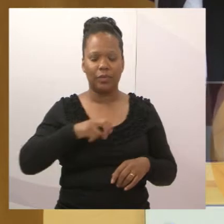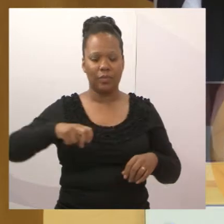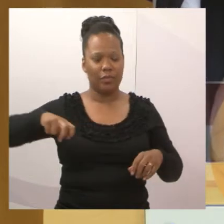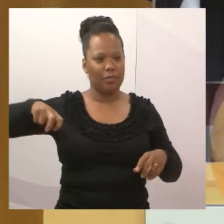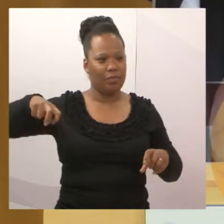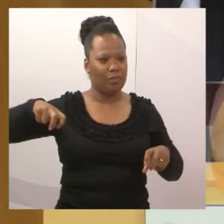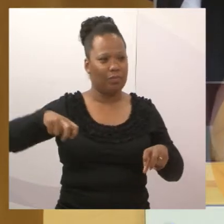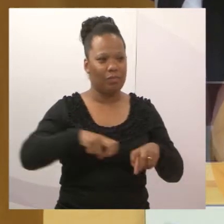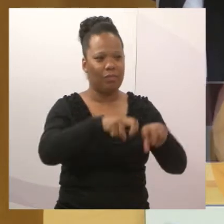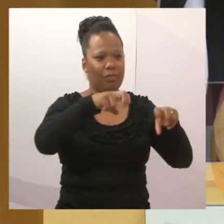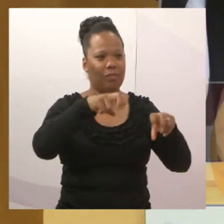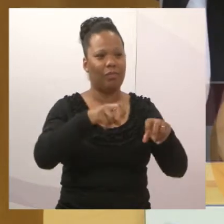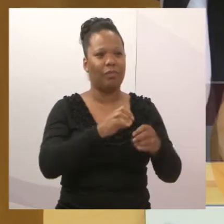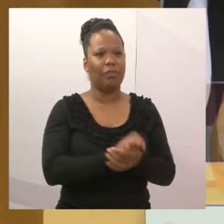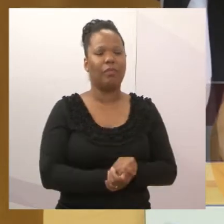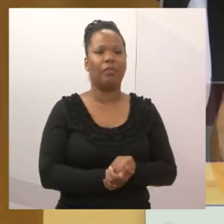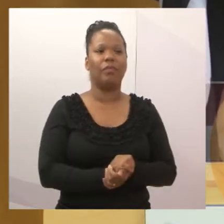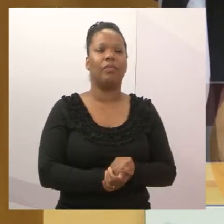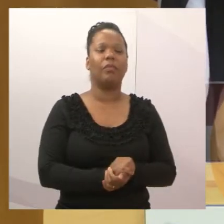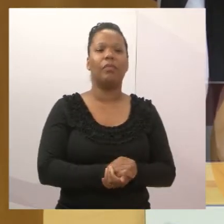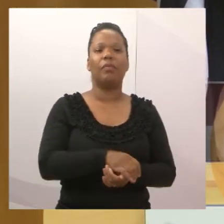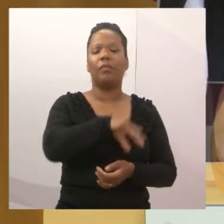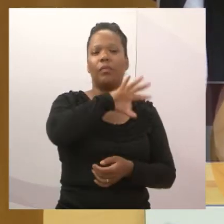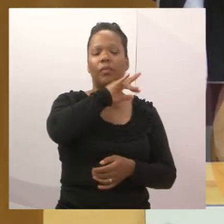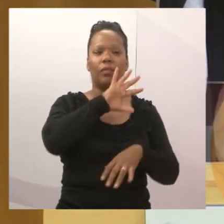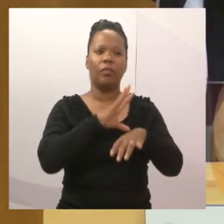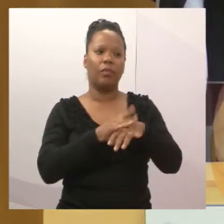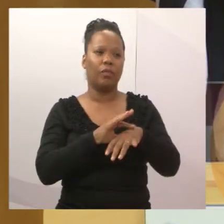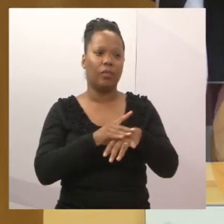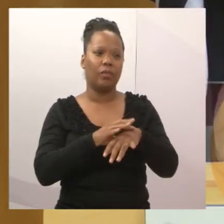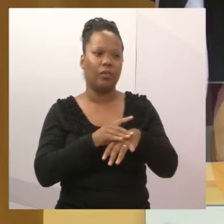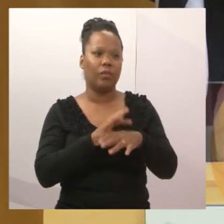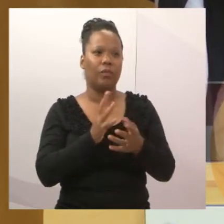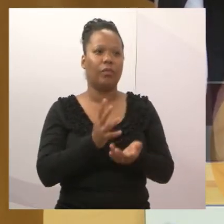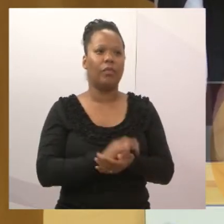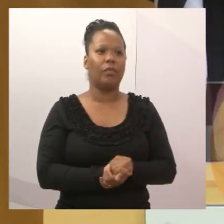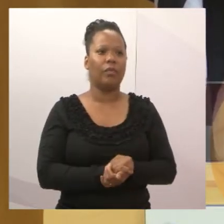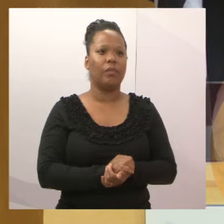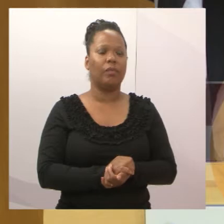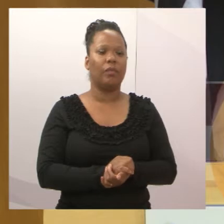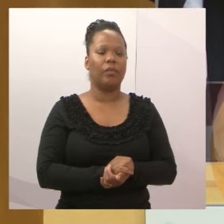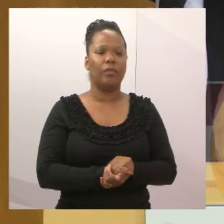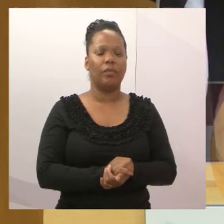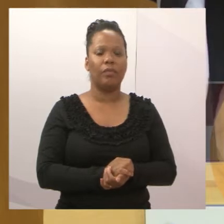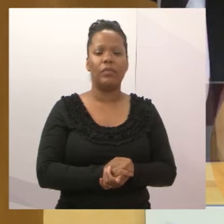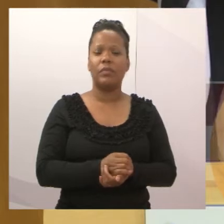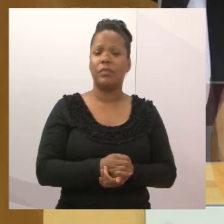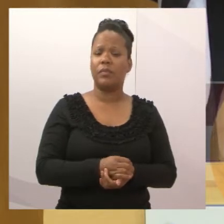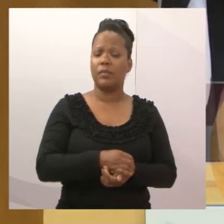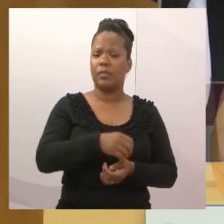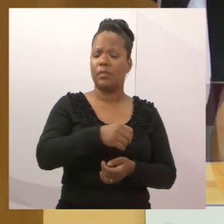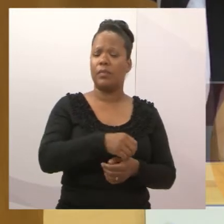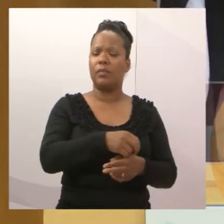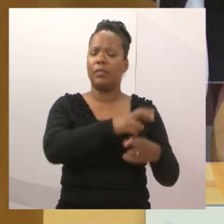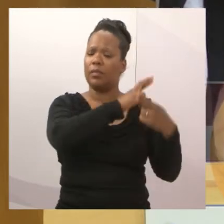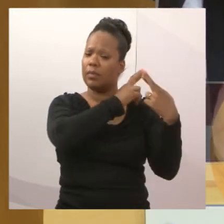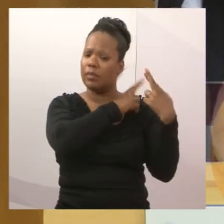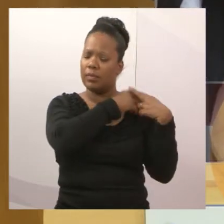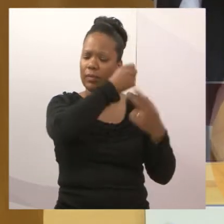filhotes, animal de mordedura e animais doentes. Não adianta fazer uma lei dessa e não ter onde colocar, e não tem. Na